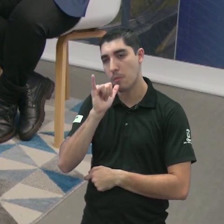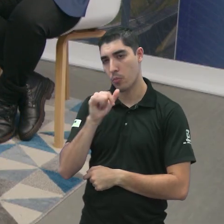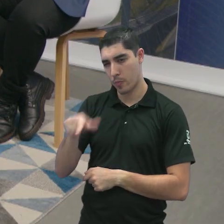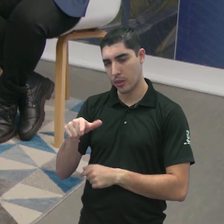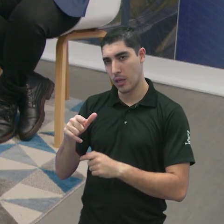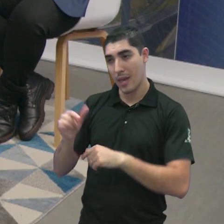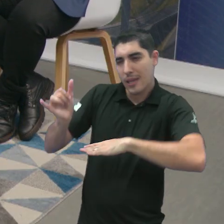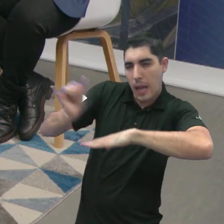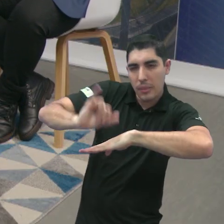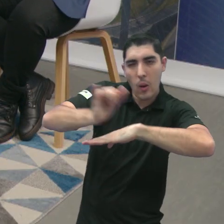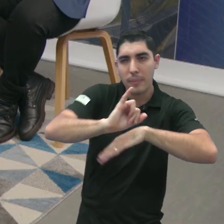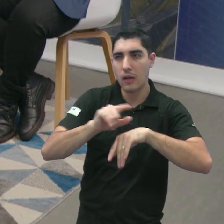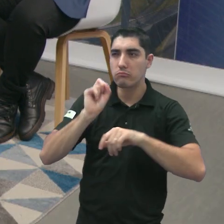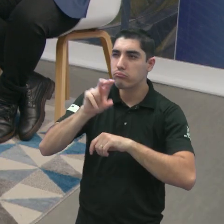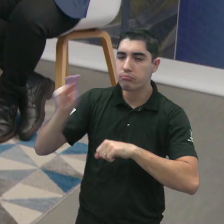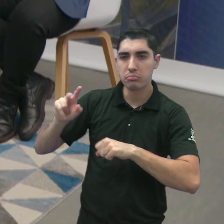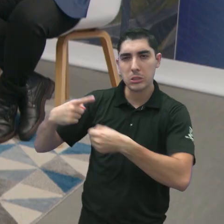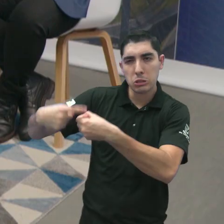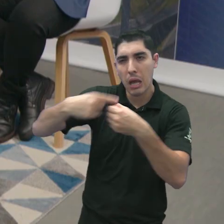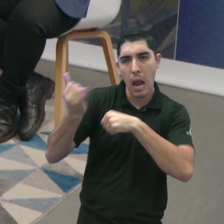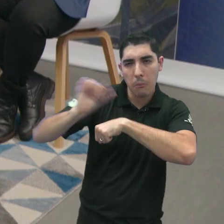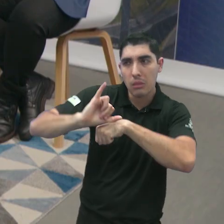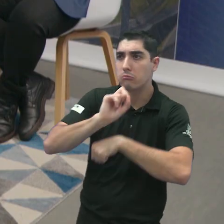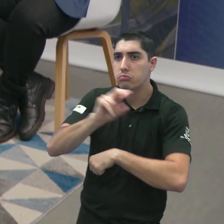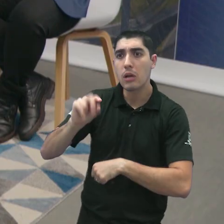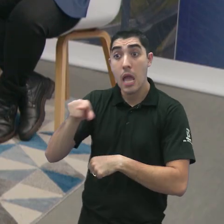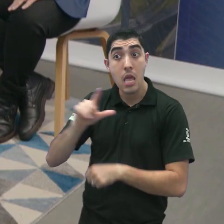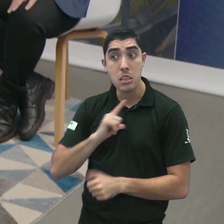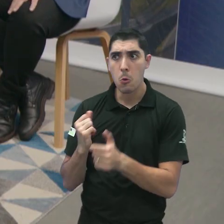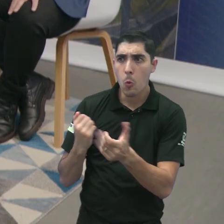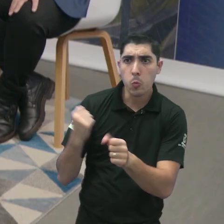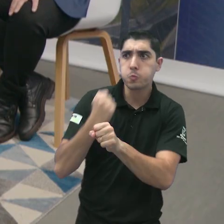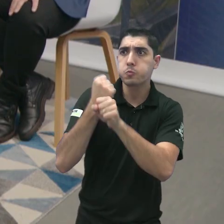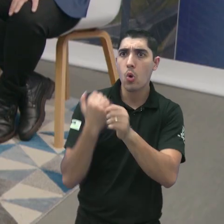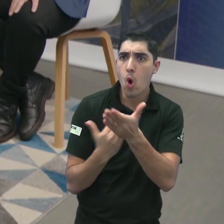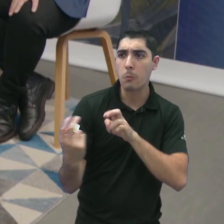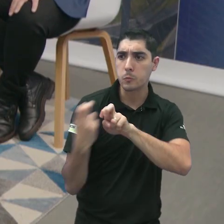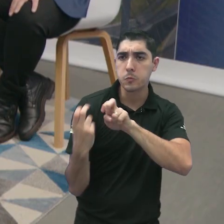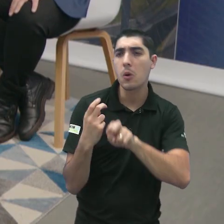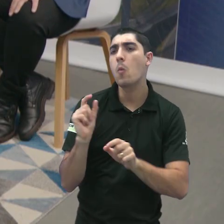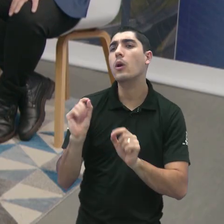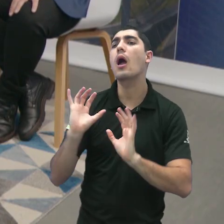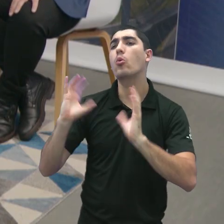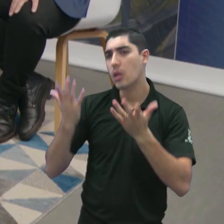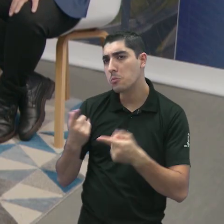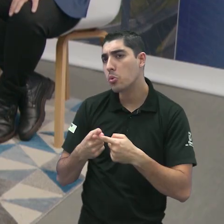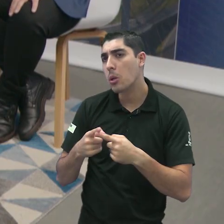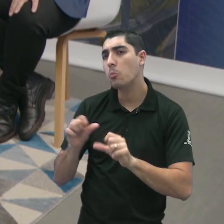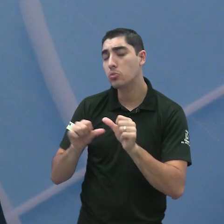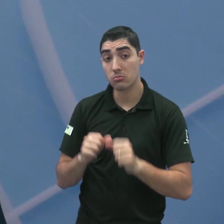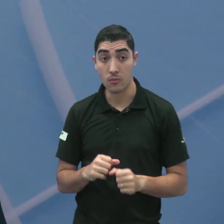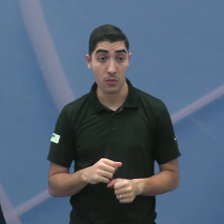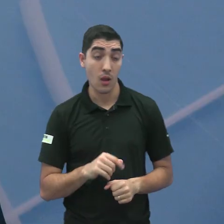linhas de trem nas capitais revela sobre a atual estrutura ferroviária aqui no Brasil? São os grandes